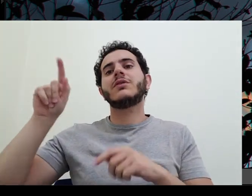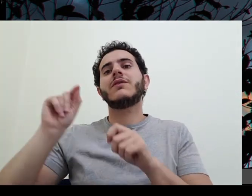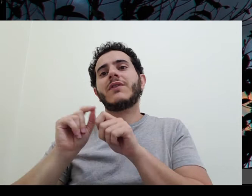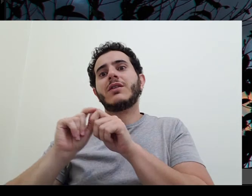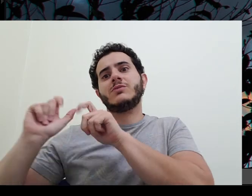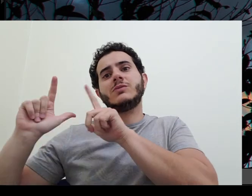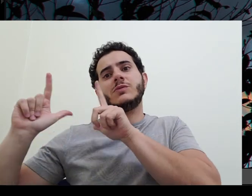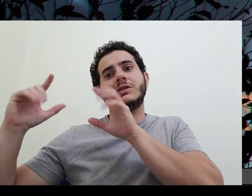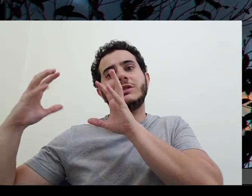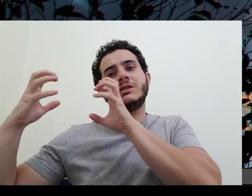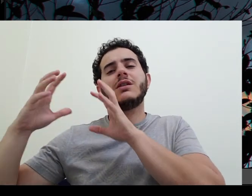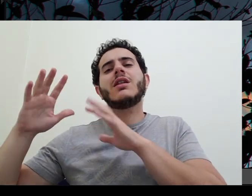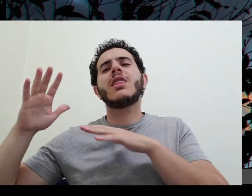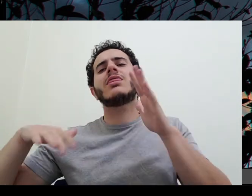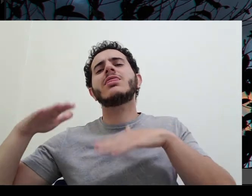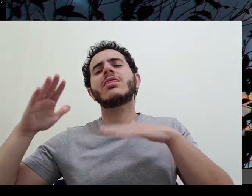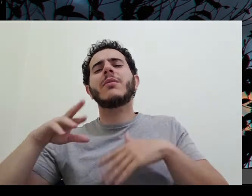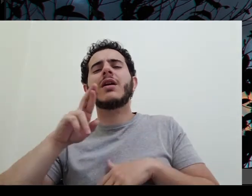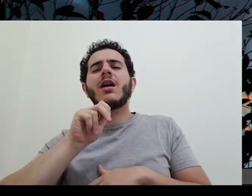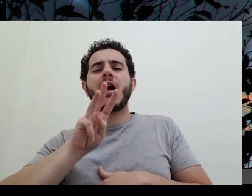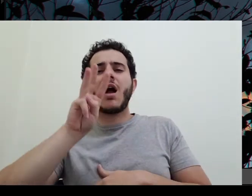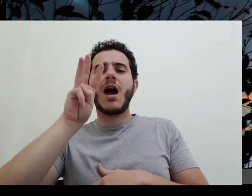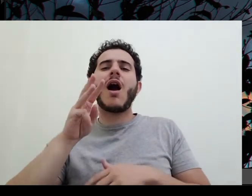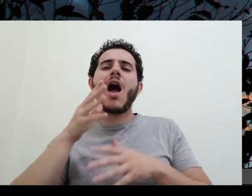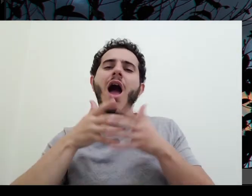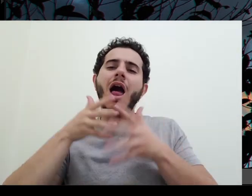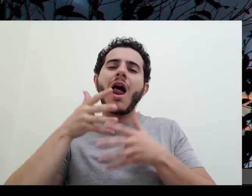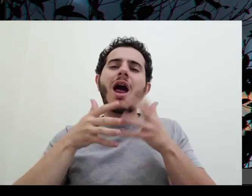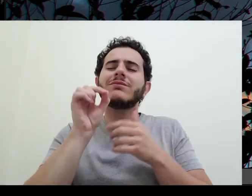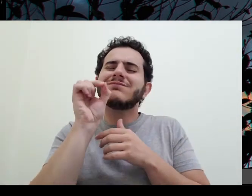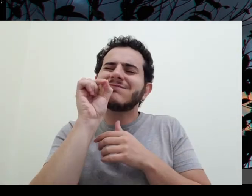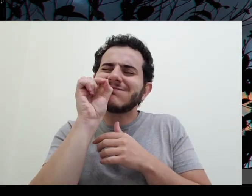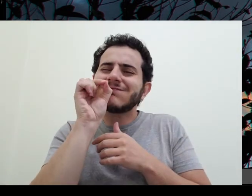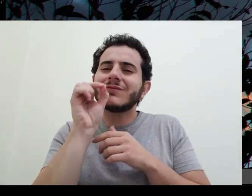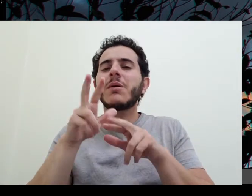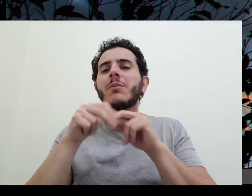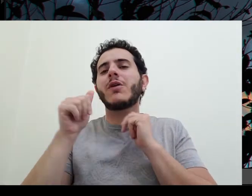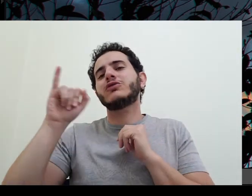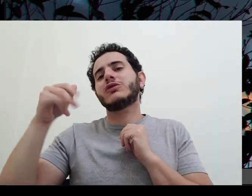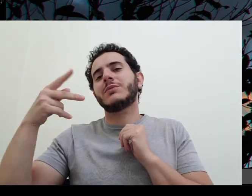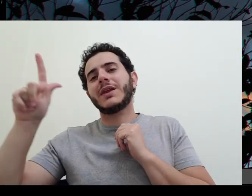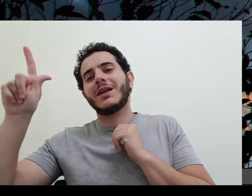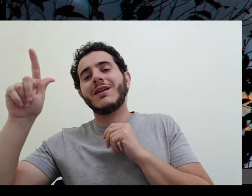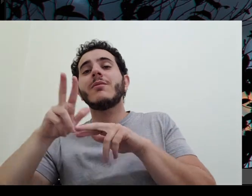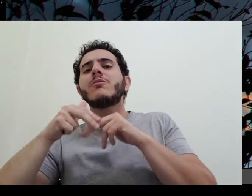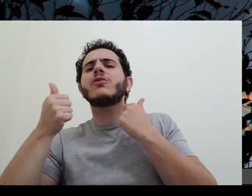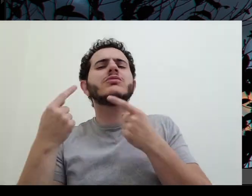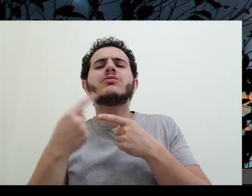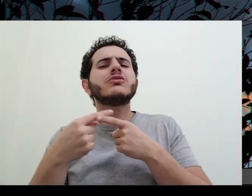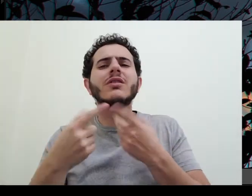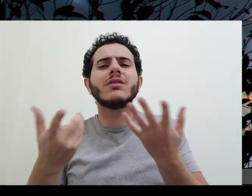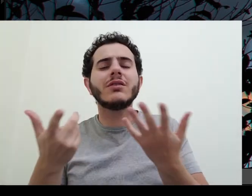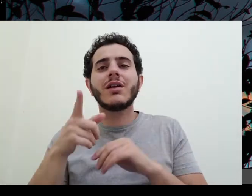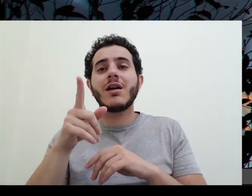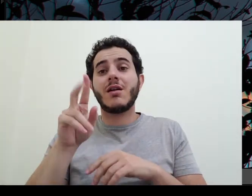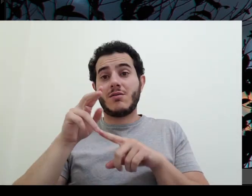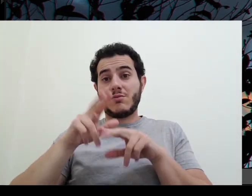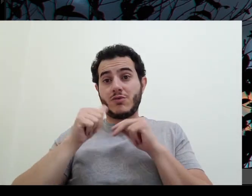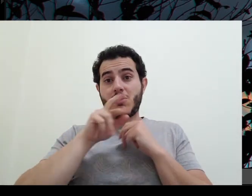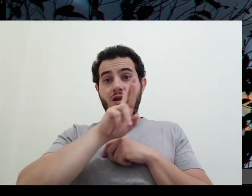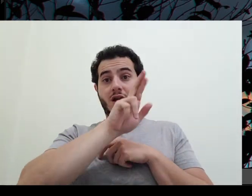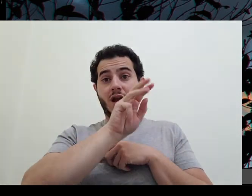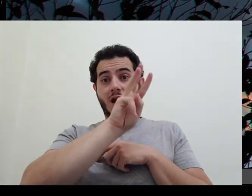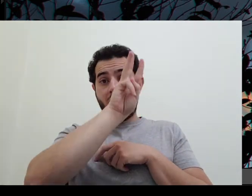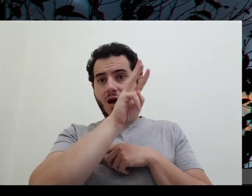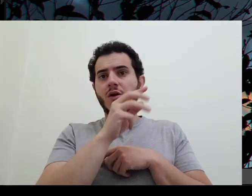que as pessoas às vezes se incomodam com o RAW. Falam, pô, mas o RAW não está tão nítido quanto o JPEG quando faz a mesma foto. Por quê? O RAW